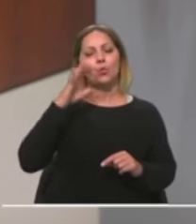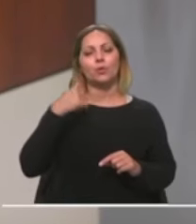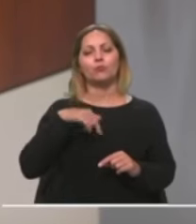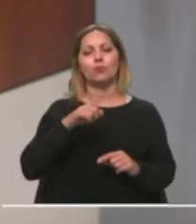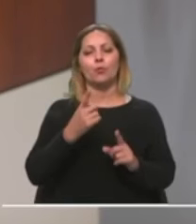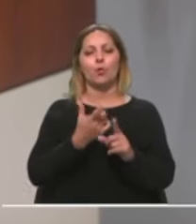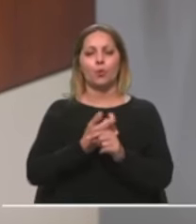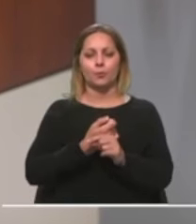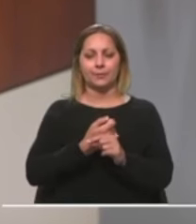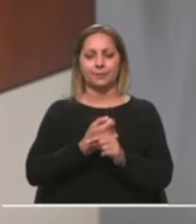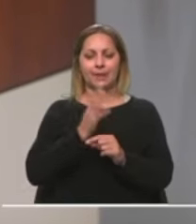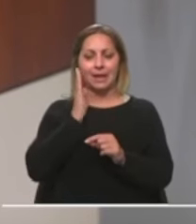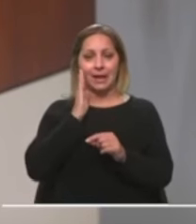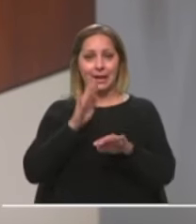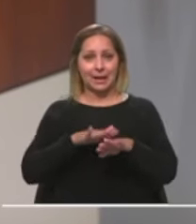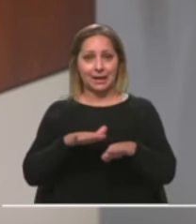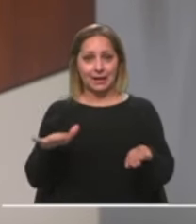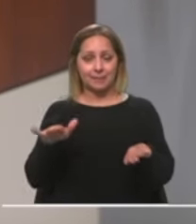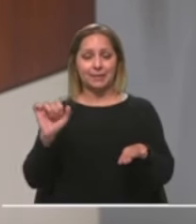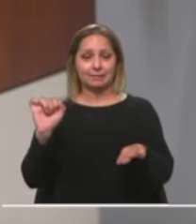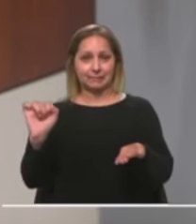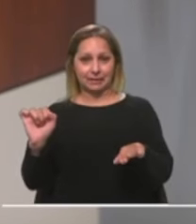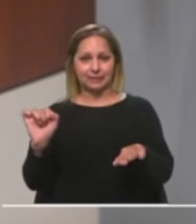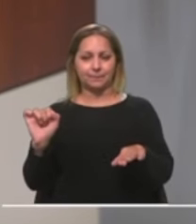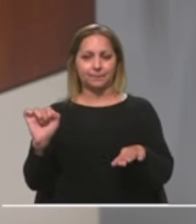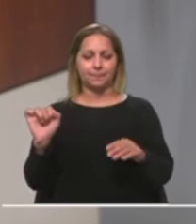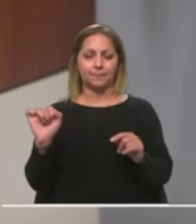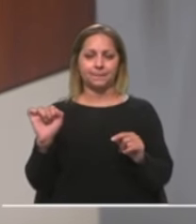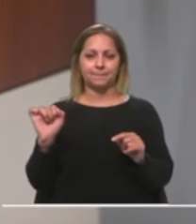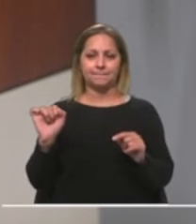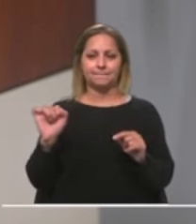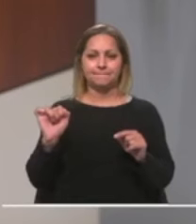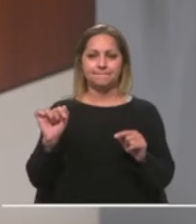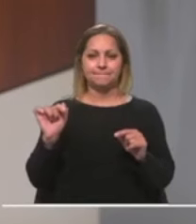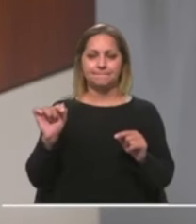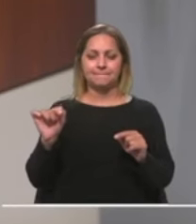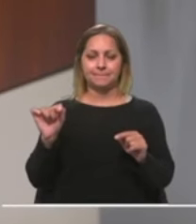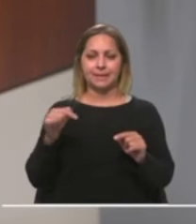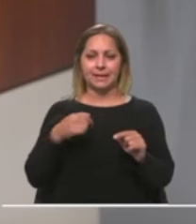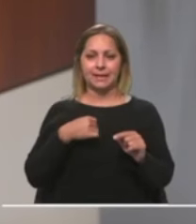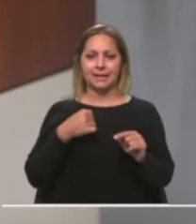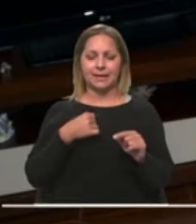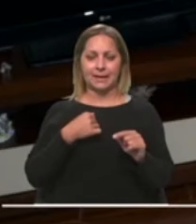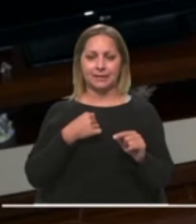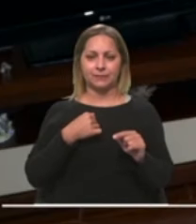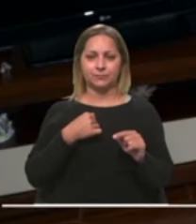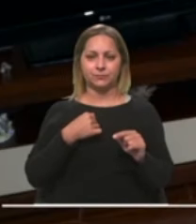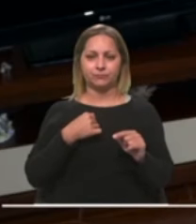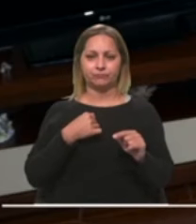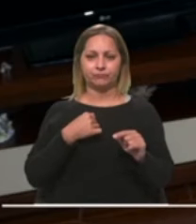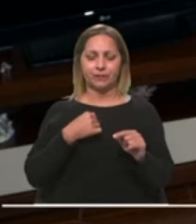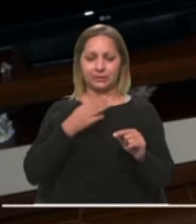fomos comprar a cama da Alda e, ela, pura e simplesmente, se fosse preciso, se